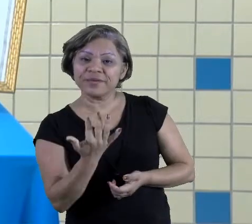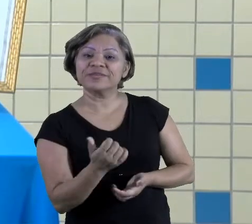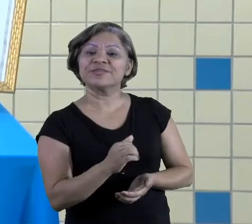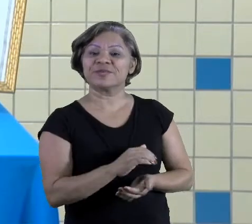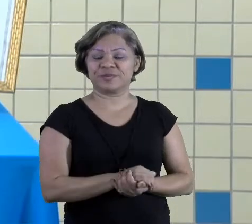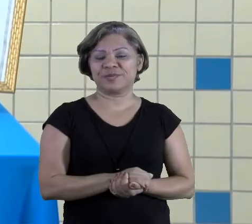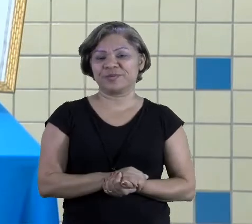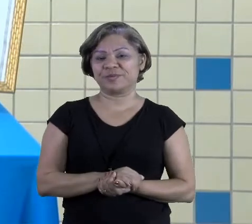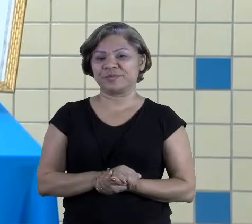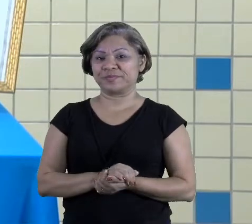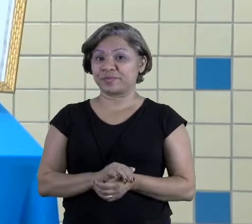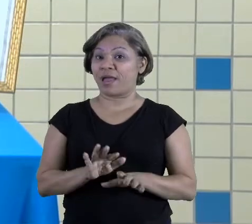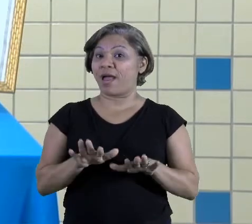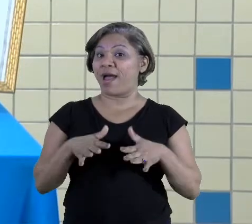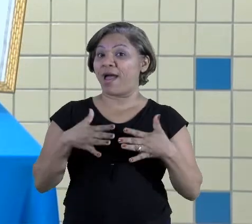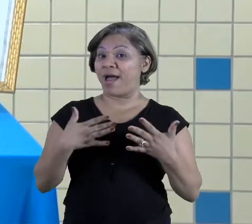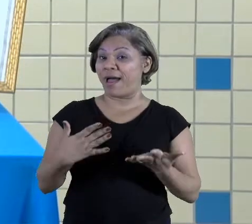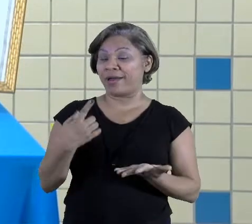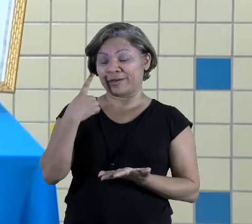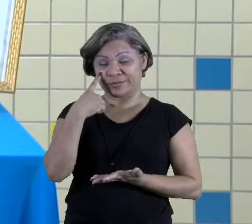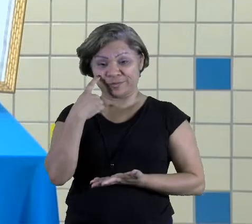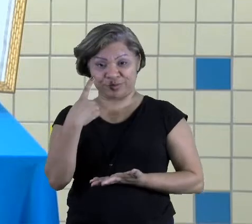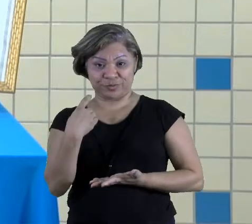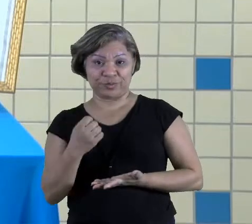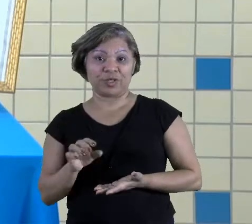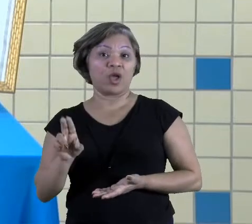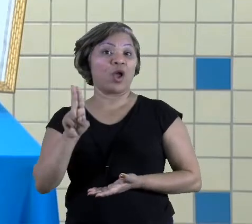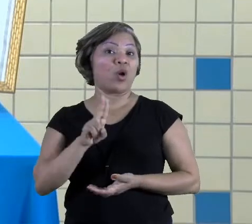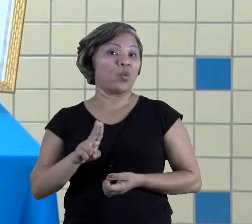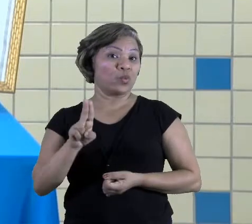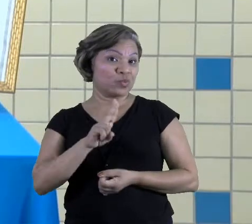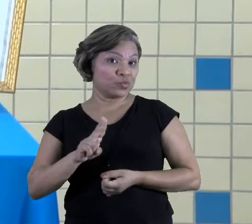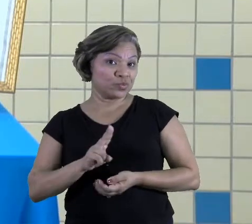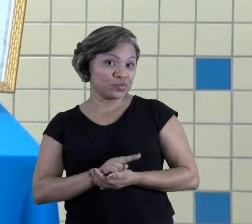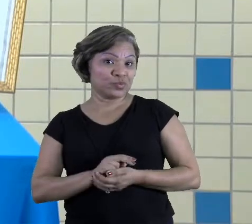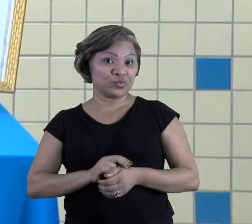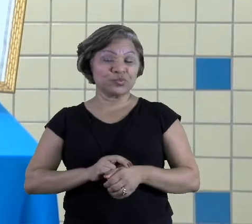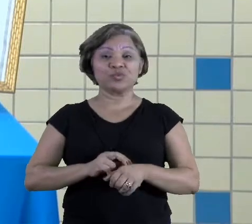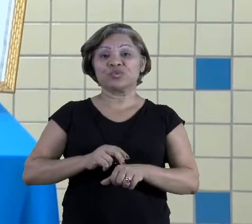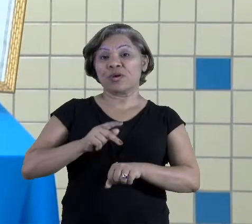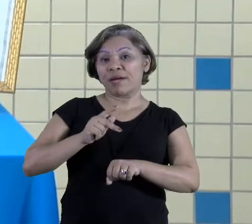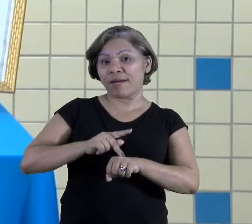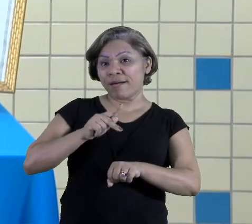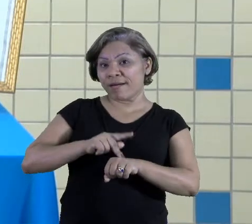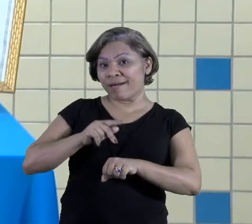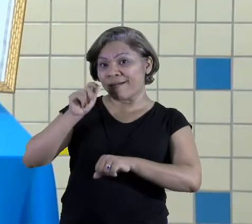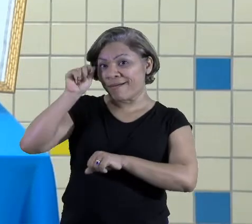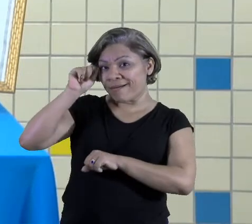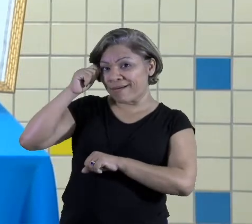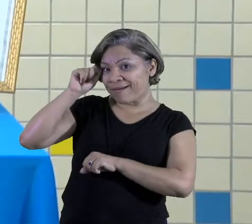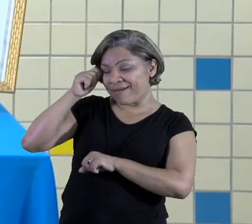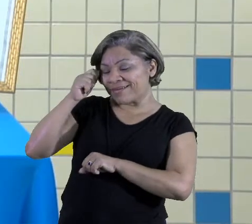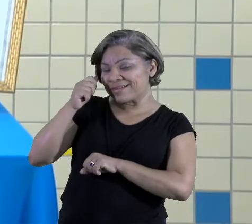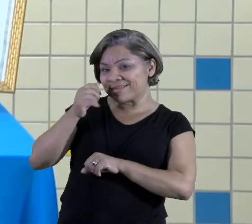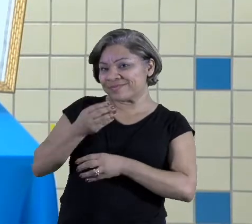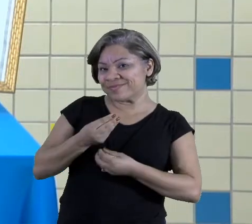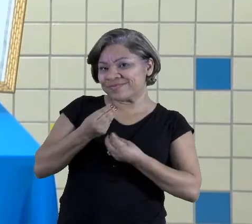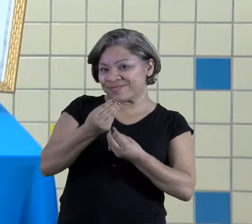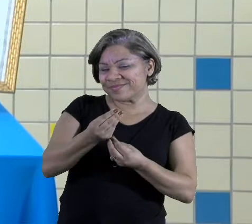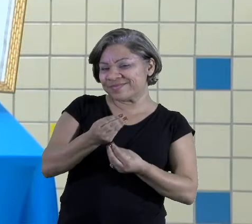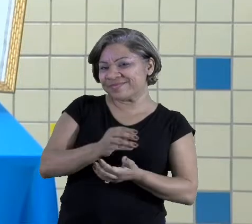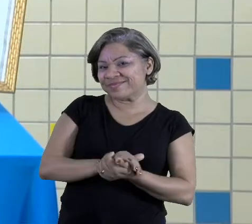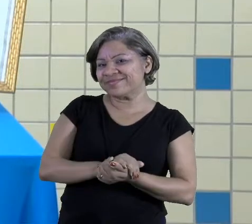muito interessante também é a gente usar o carvão para riscar o tabuleiro no chão. Fica aí a sugestão. Ou